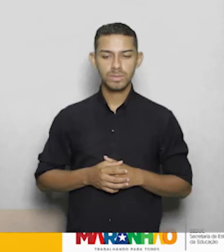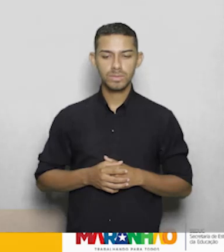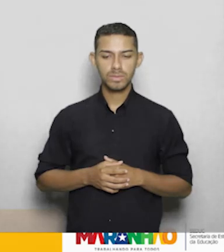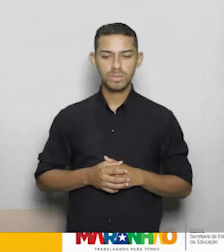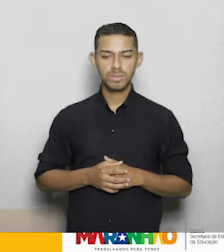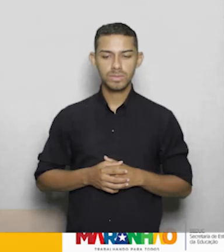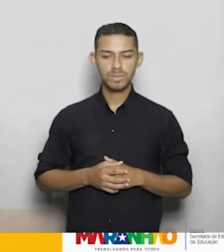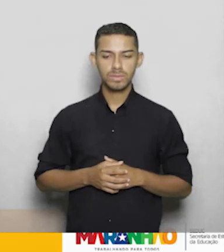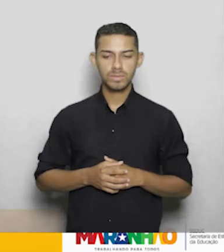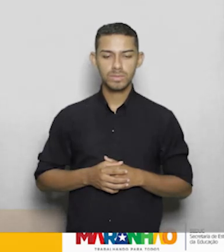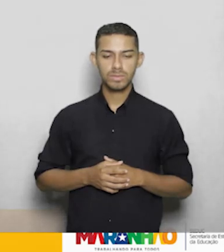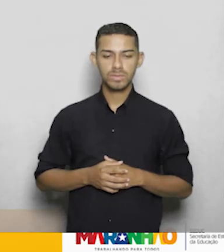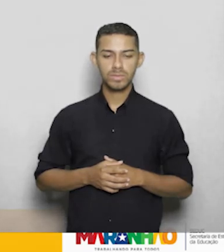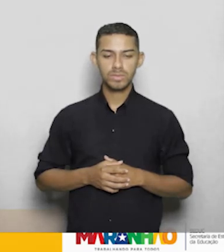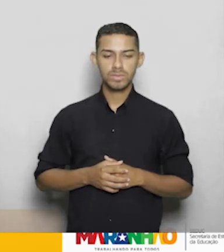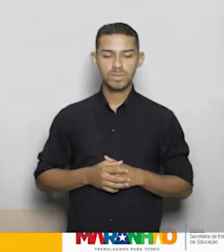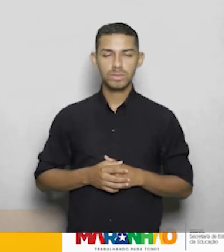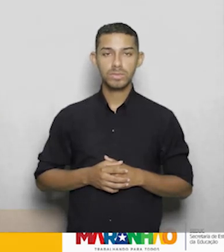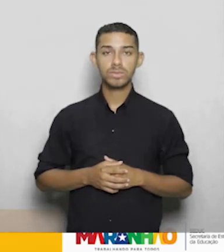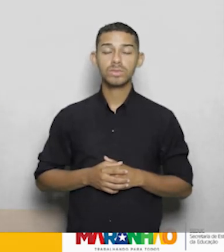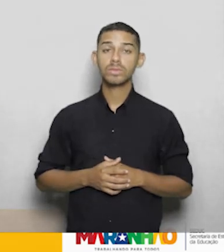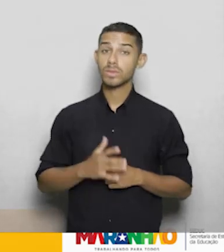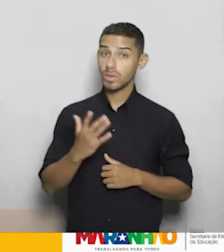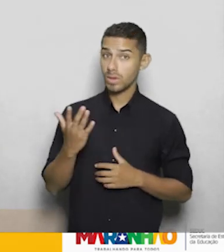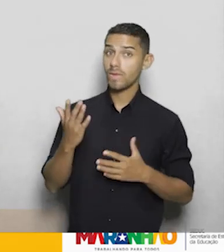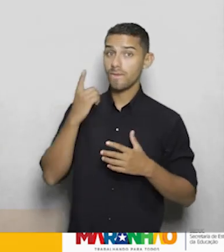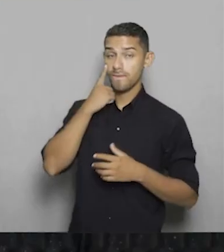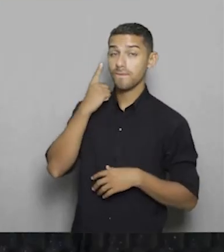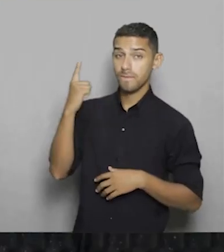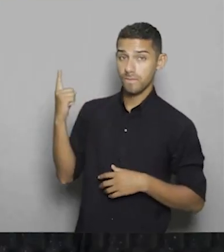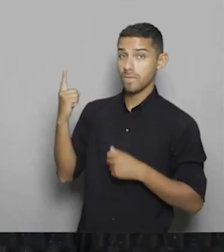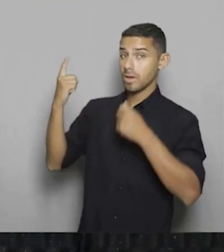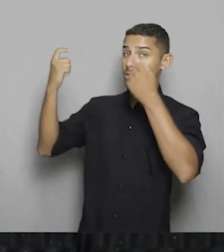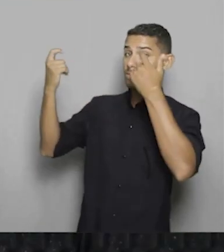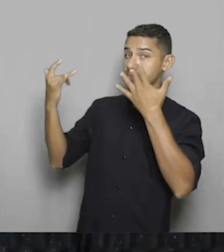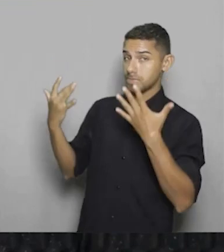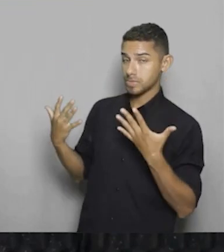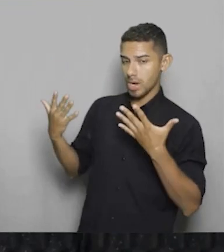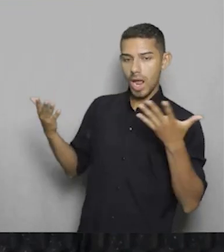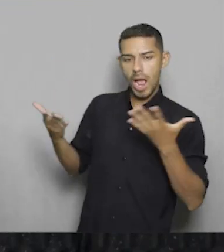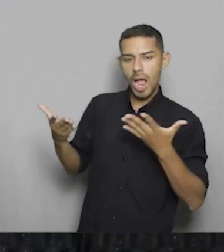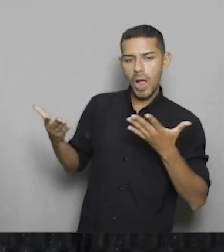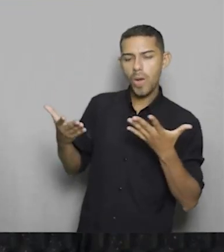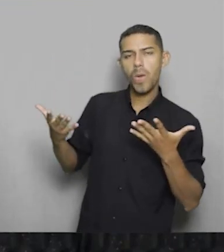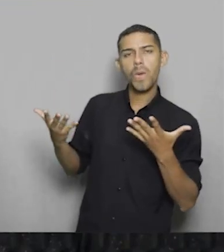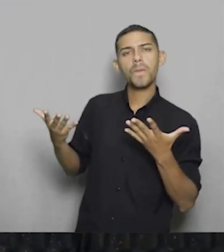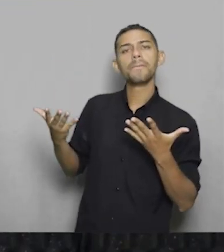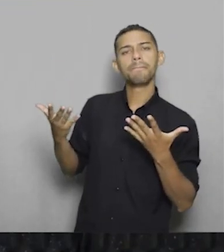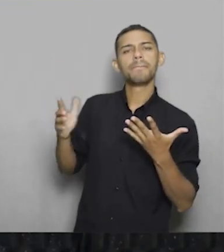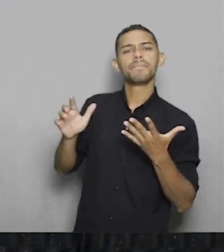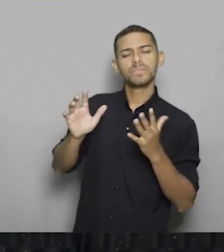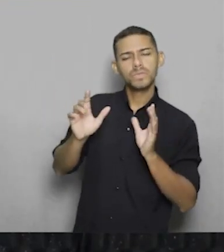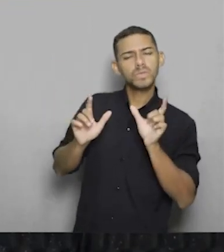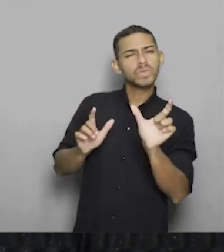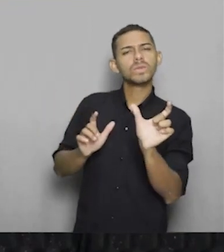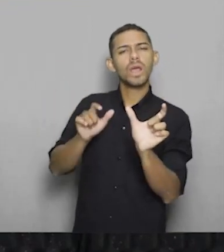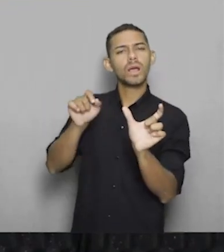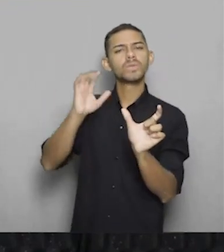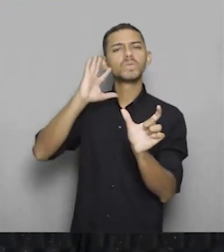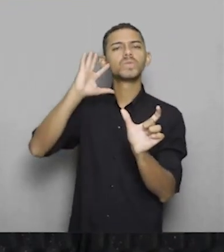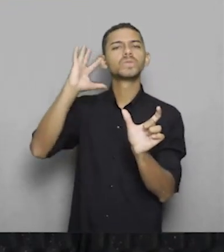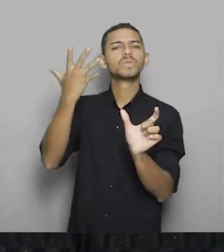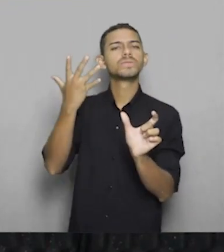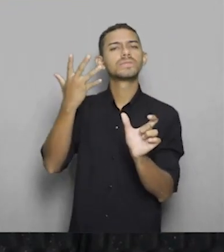estavam dando gato por liebre. Olha só, aí eu já vou colocar a situação no texto